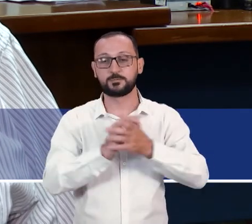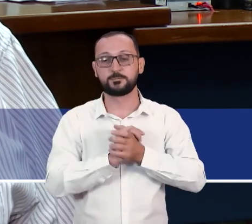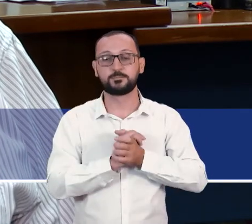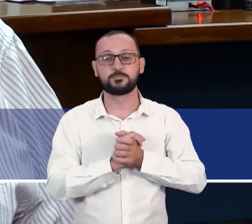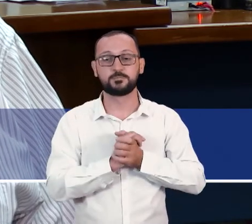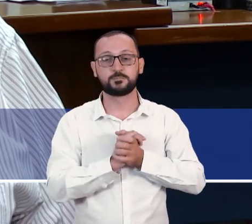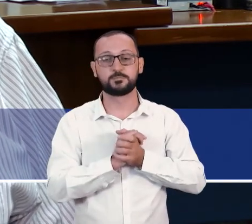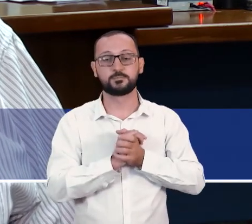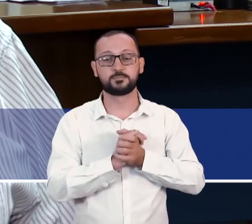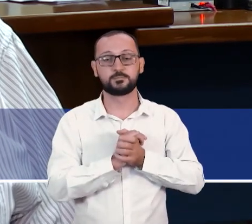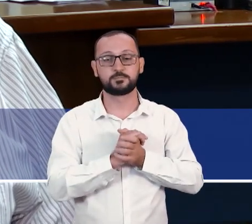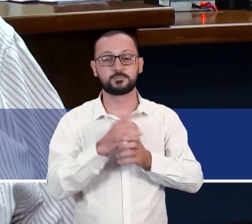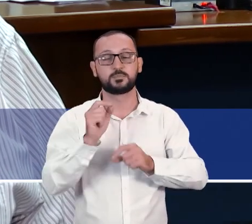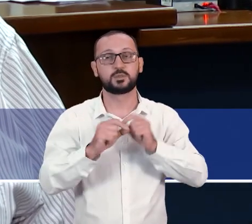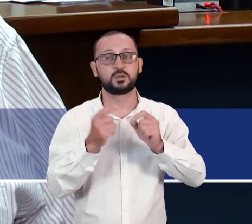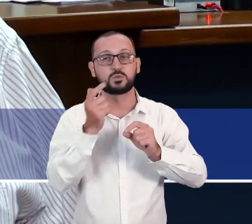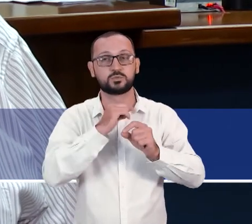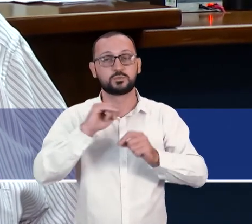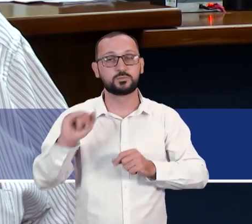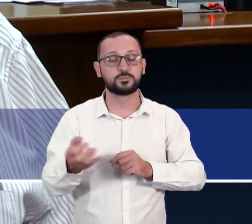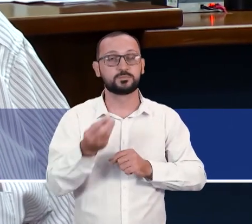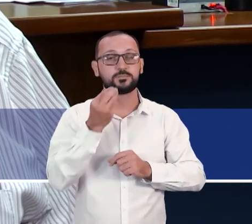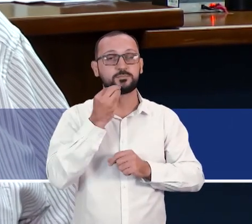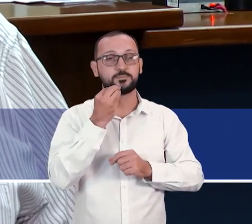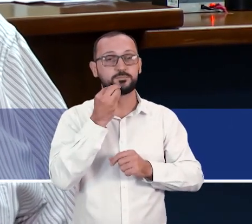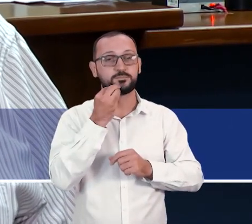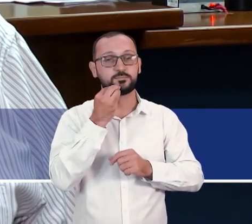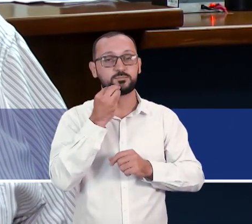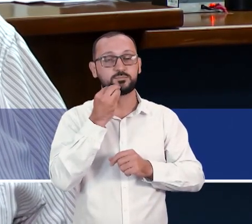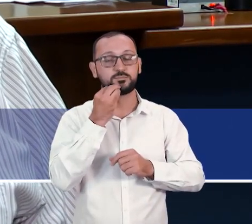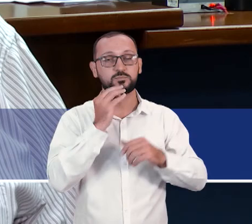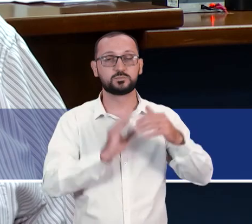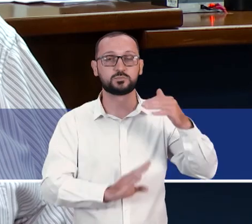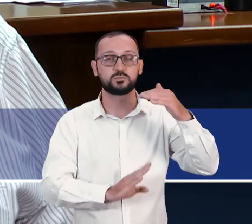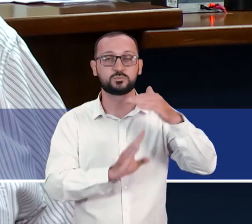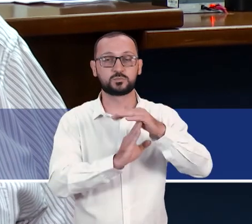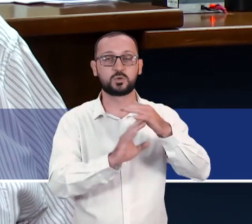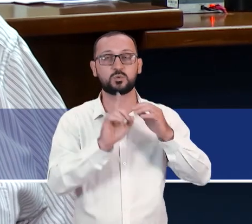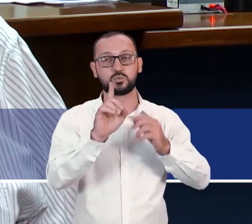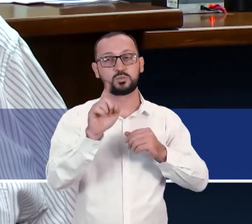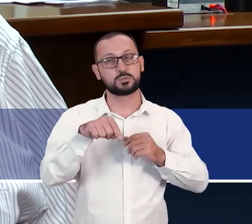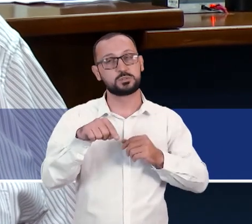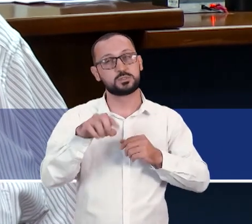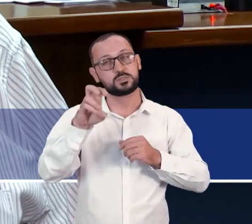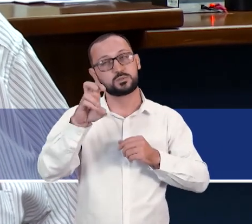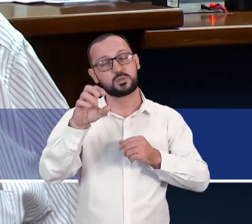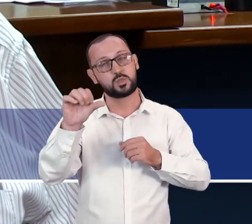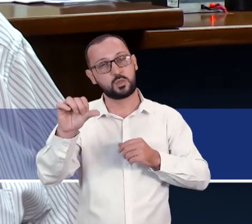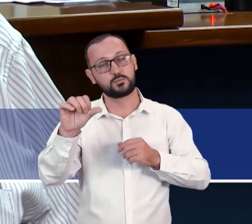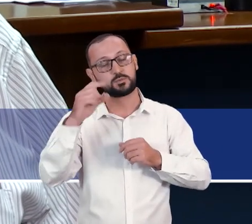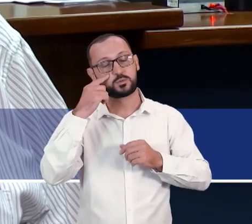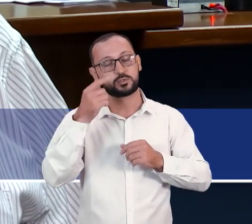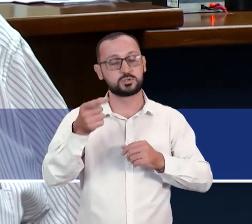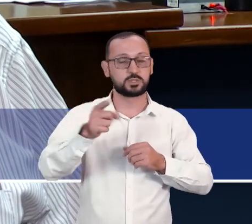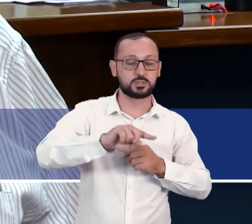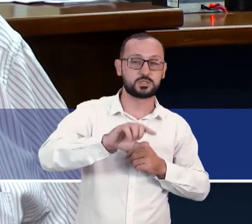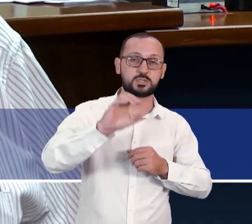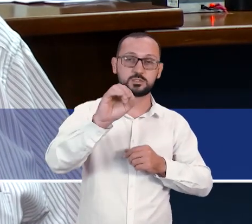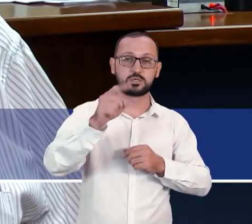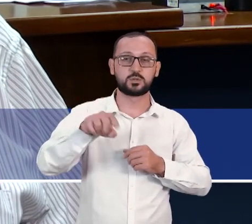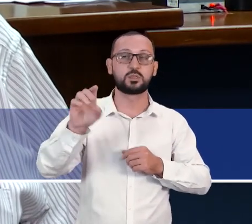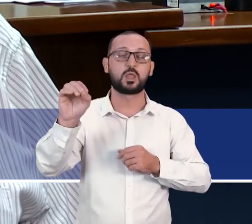bem grande de vantagem. O limite prudencial é 1,59, nós estamos com